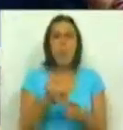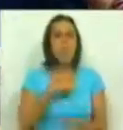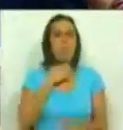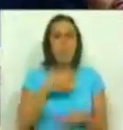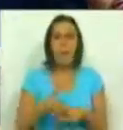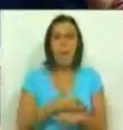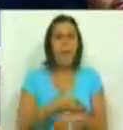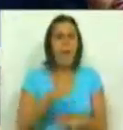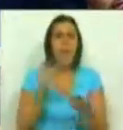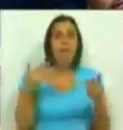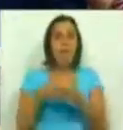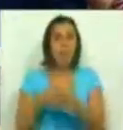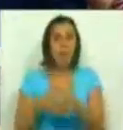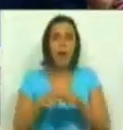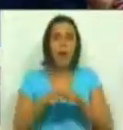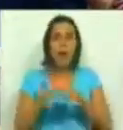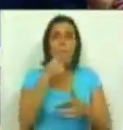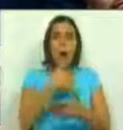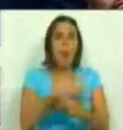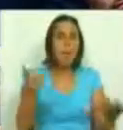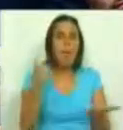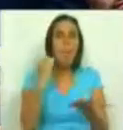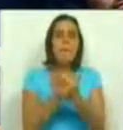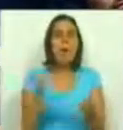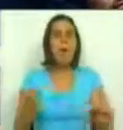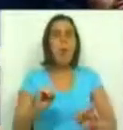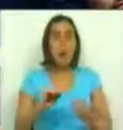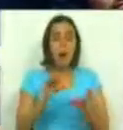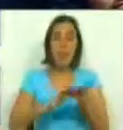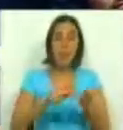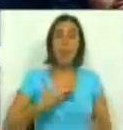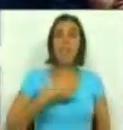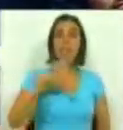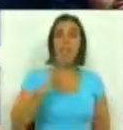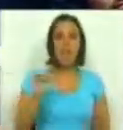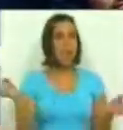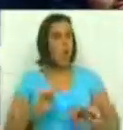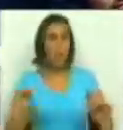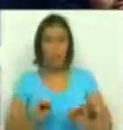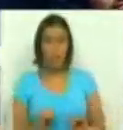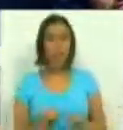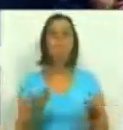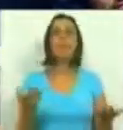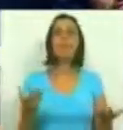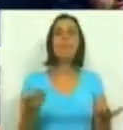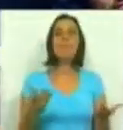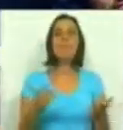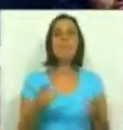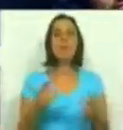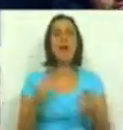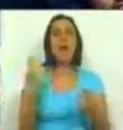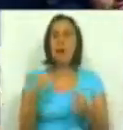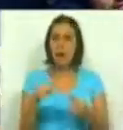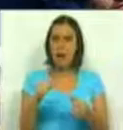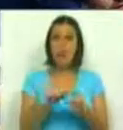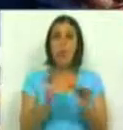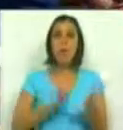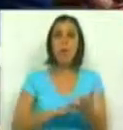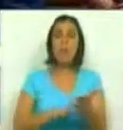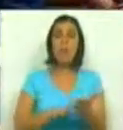pré-falência. Existiam barreiras à expansão dos medicamentos genéricos. A prescrição por DCI não existia. Havia margem, como se